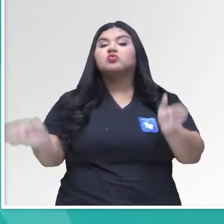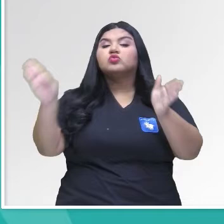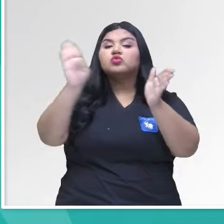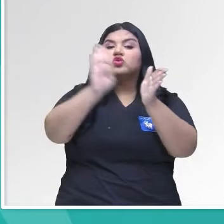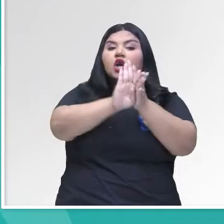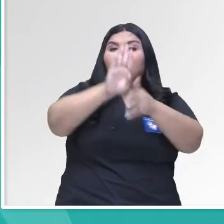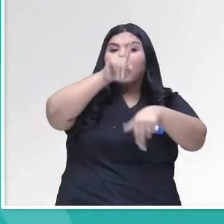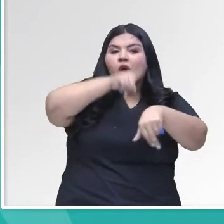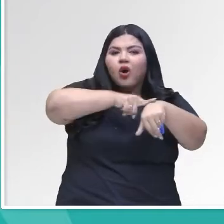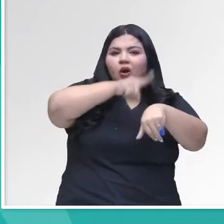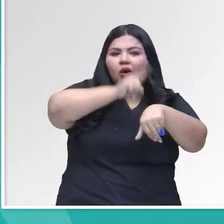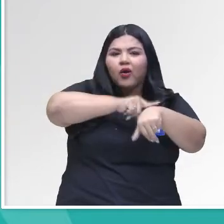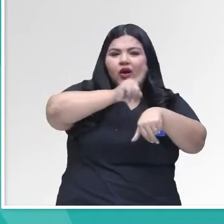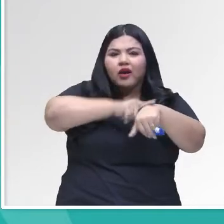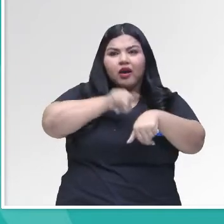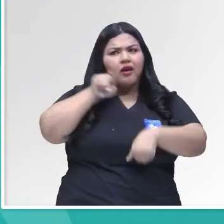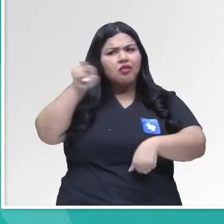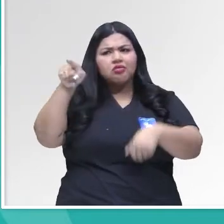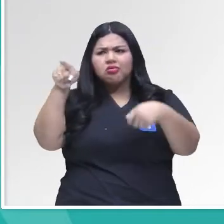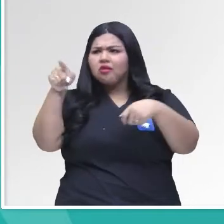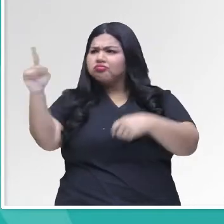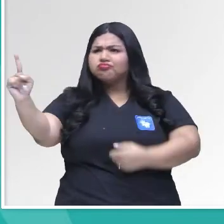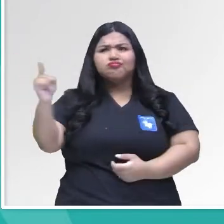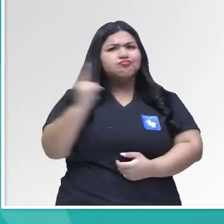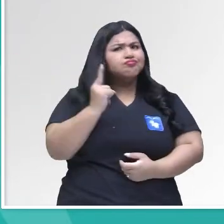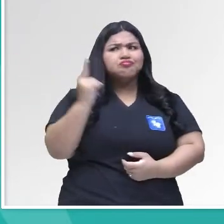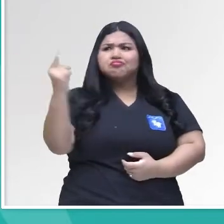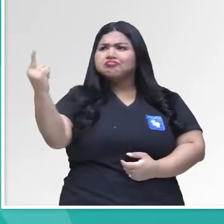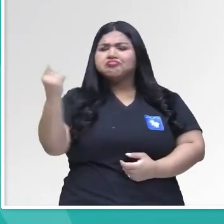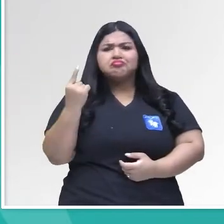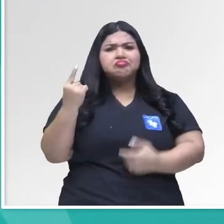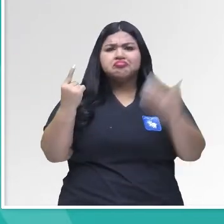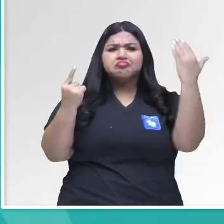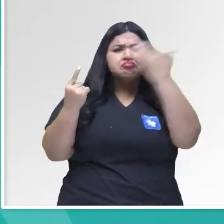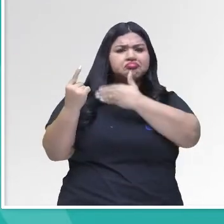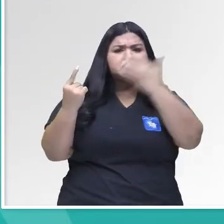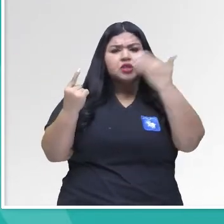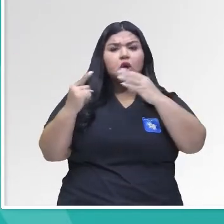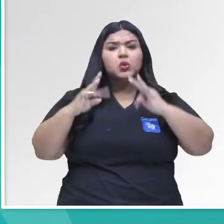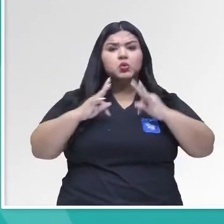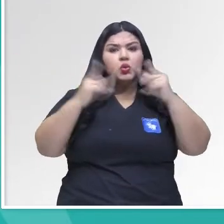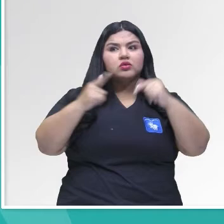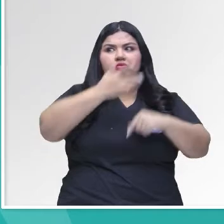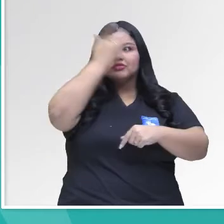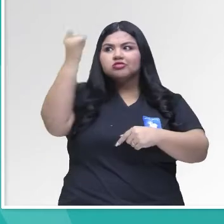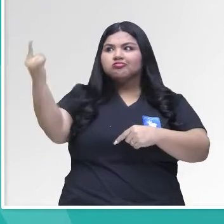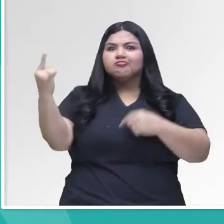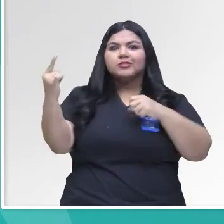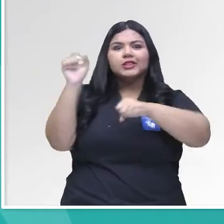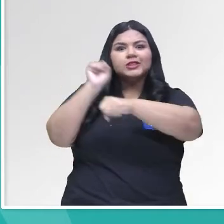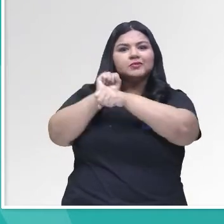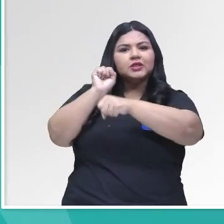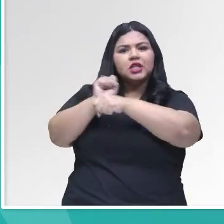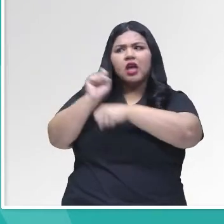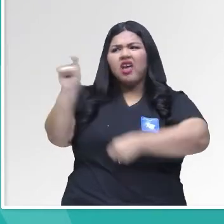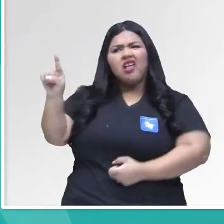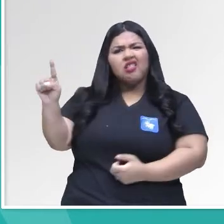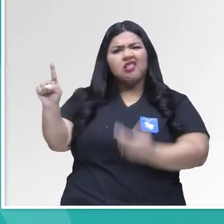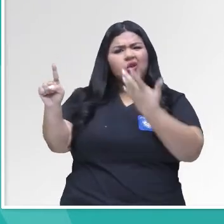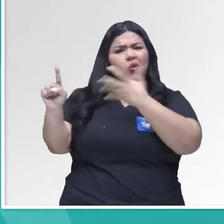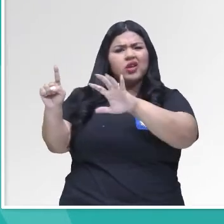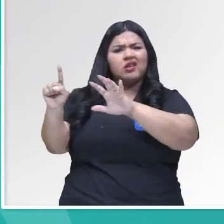hora. Ele não aparecia. Todos o esperavam. Ele não queria